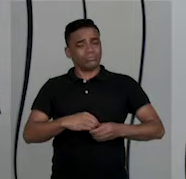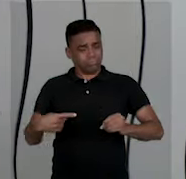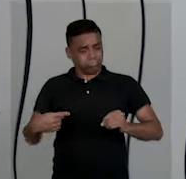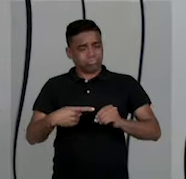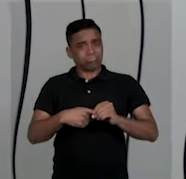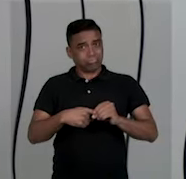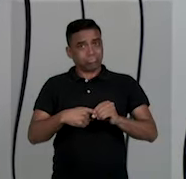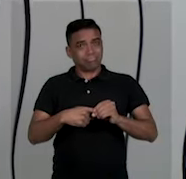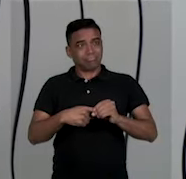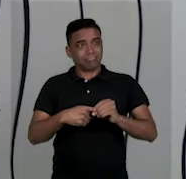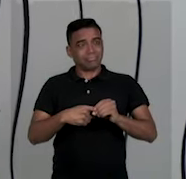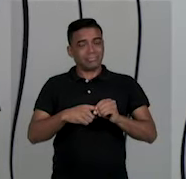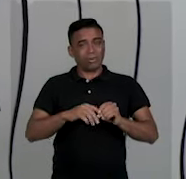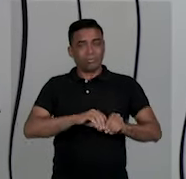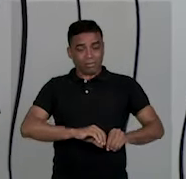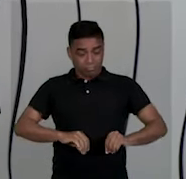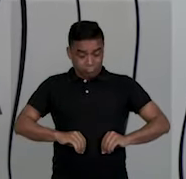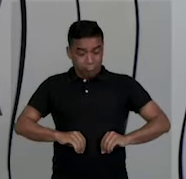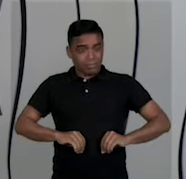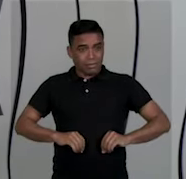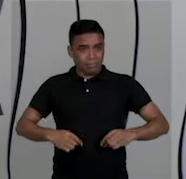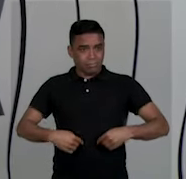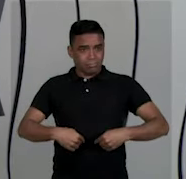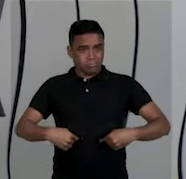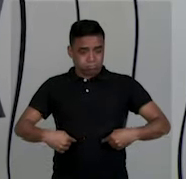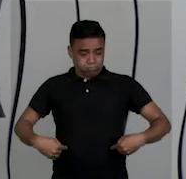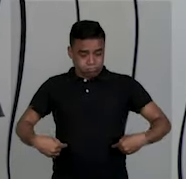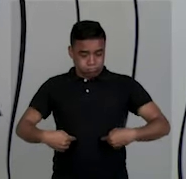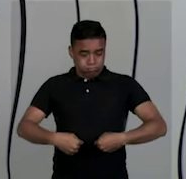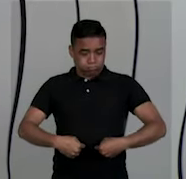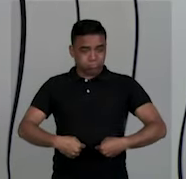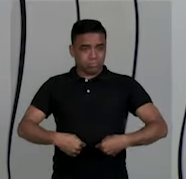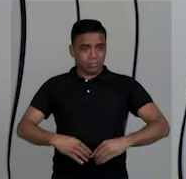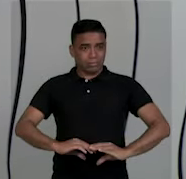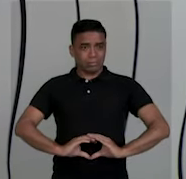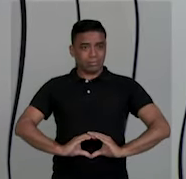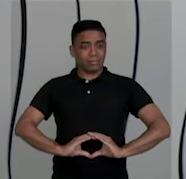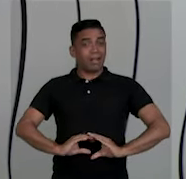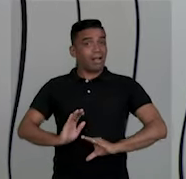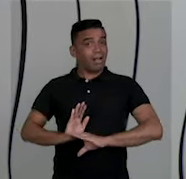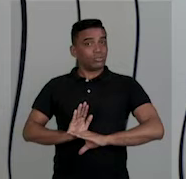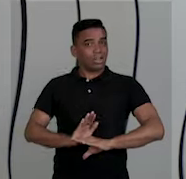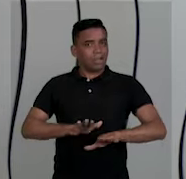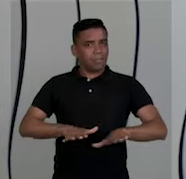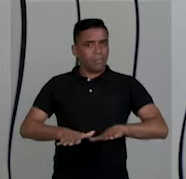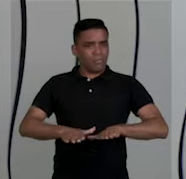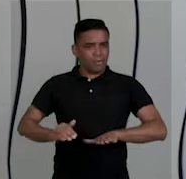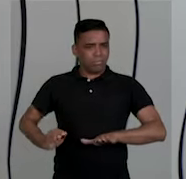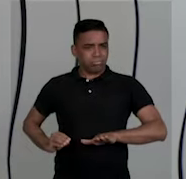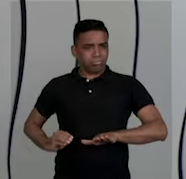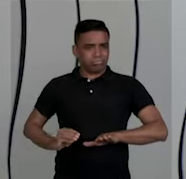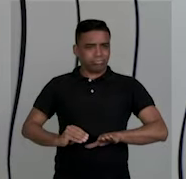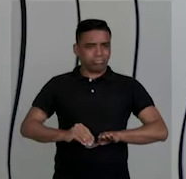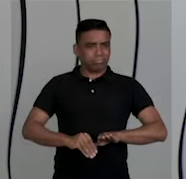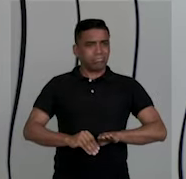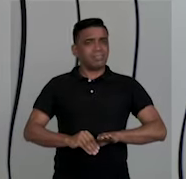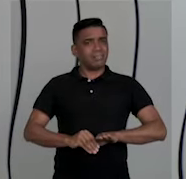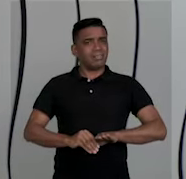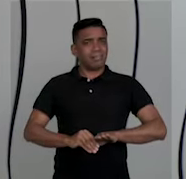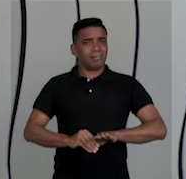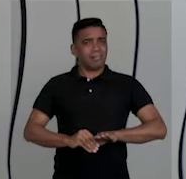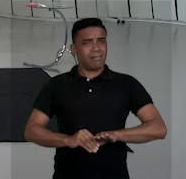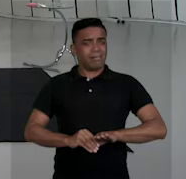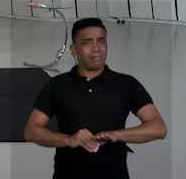vai viajar por essa tuba, sendo ajudado pelos cílios, né? Com esse que vai fazendo como se fosse um fluxo mesmo para ajudar